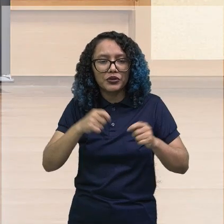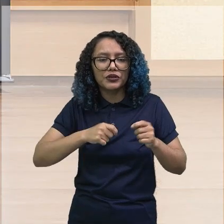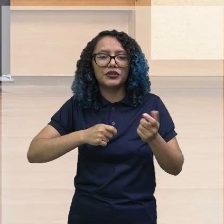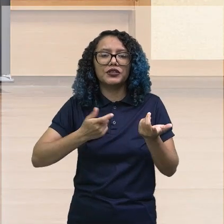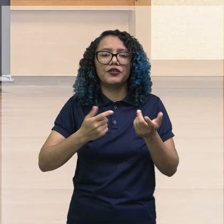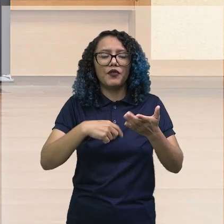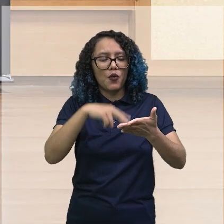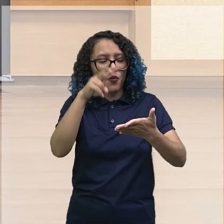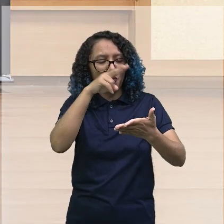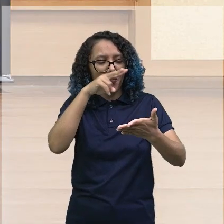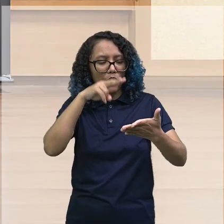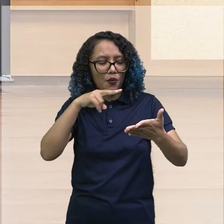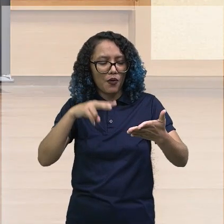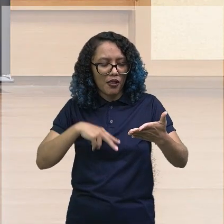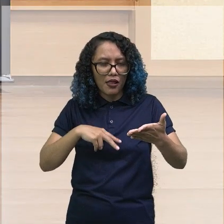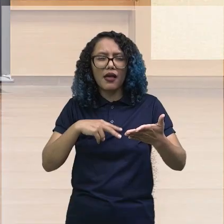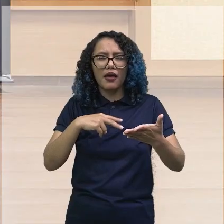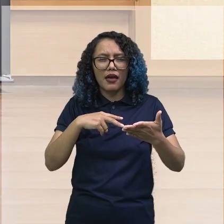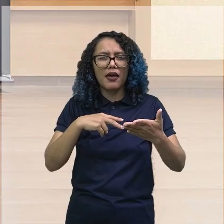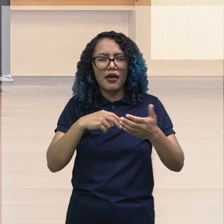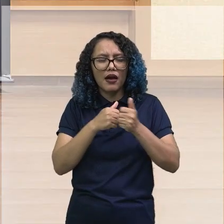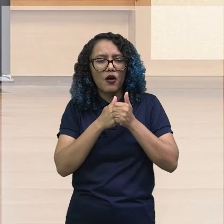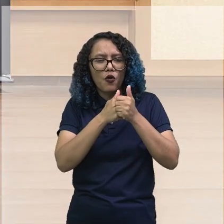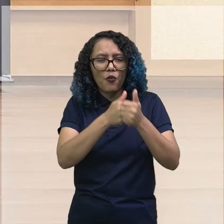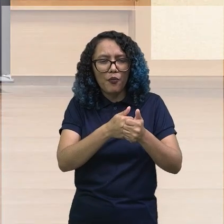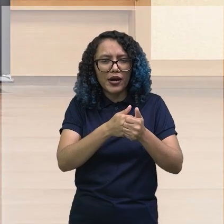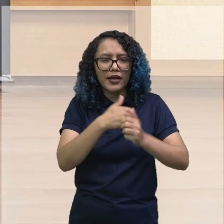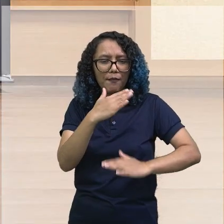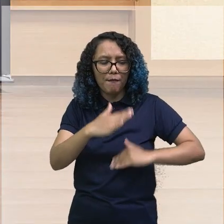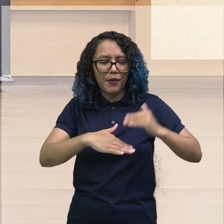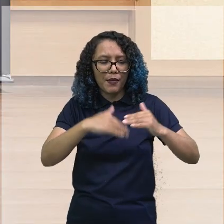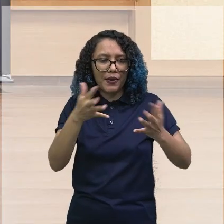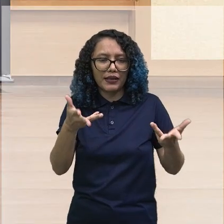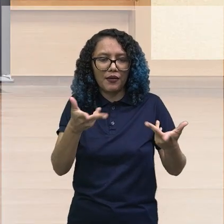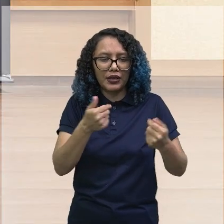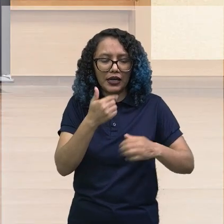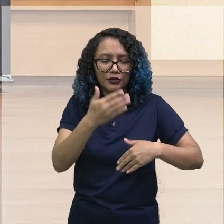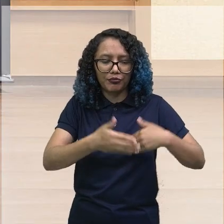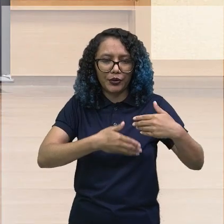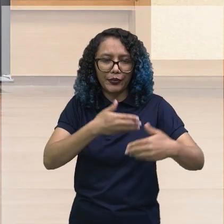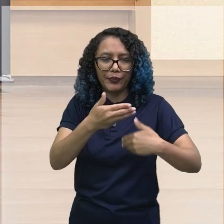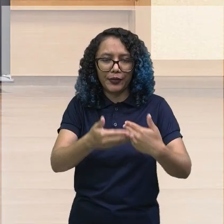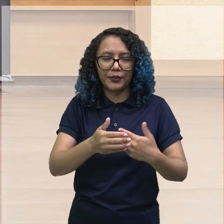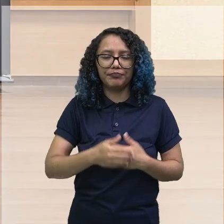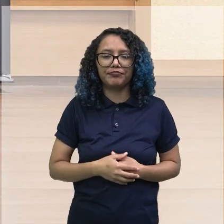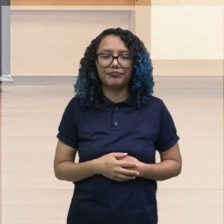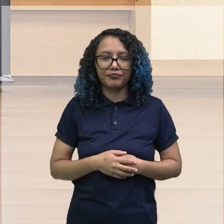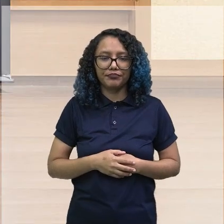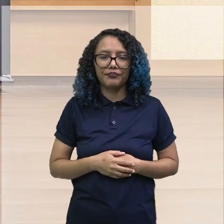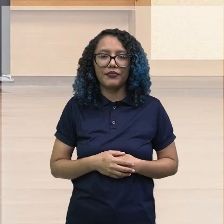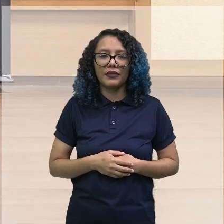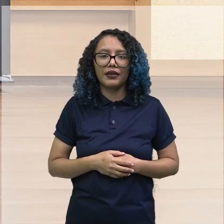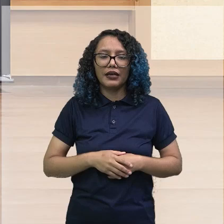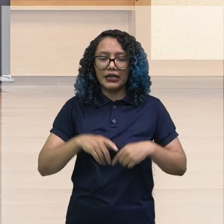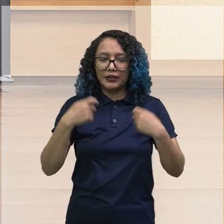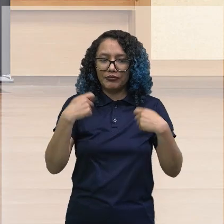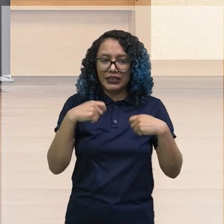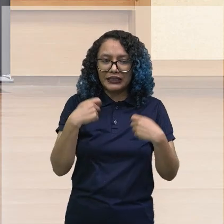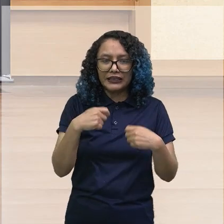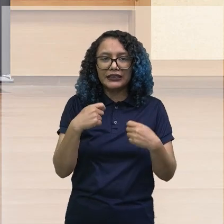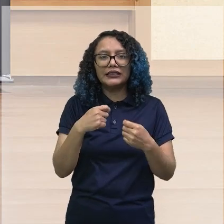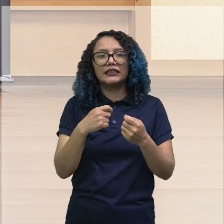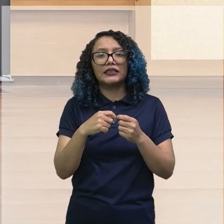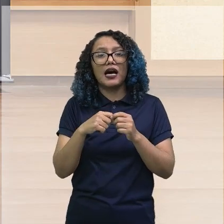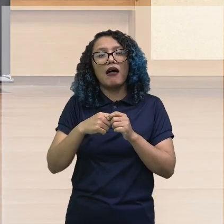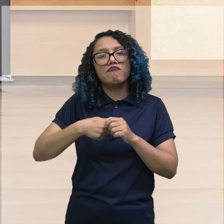acompanhe a evolução das habilidades do aluno ao longo do tempo. Isso, então tem que ter uma ordem cronológica ali